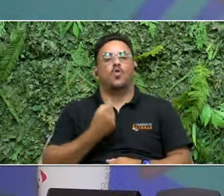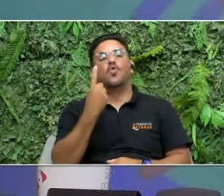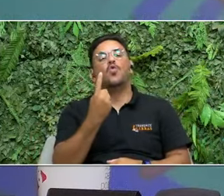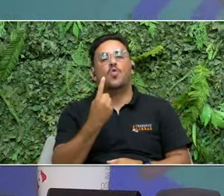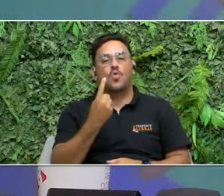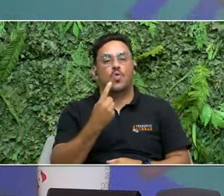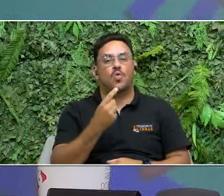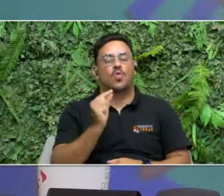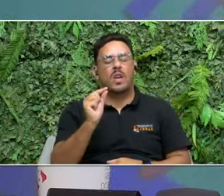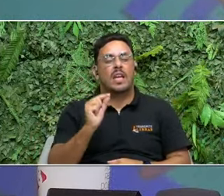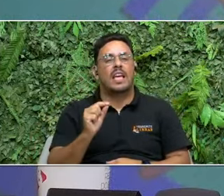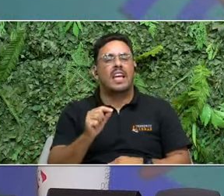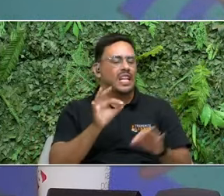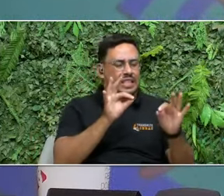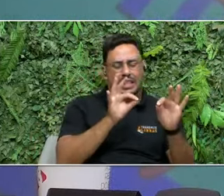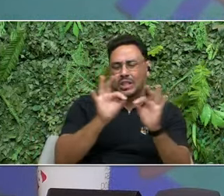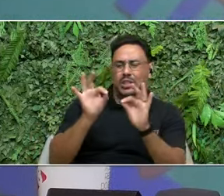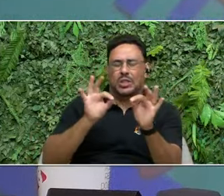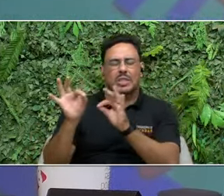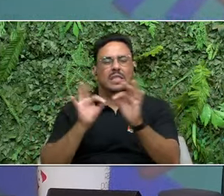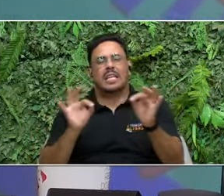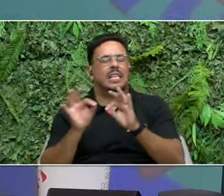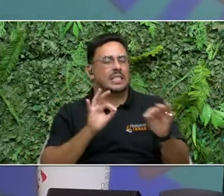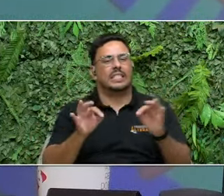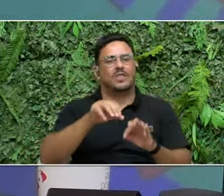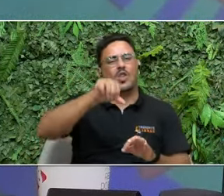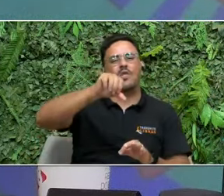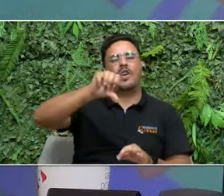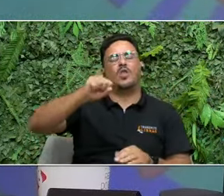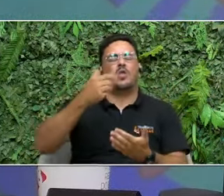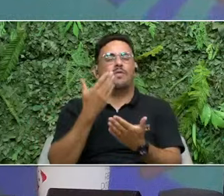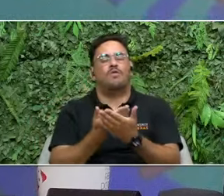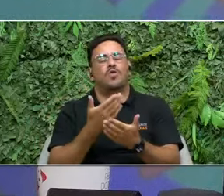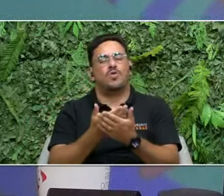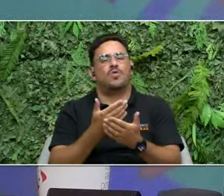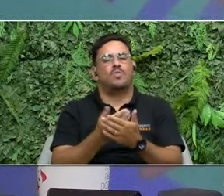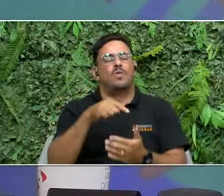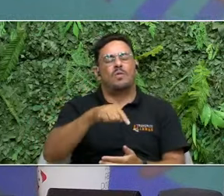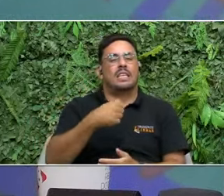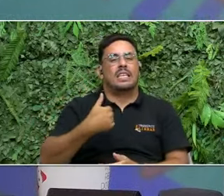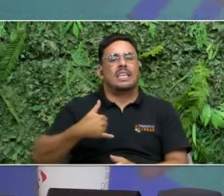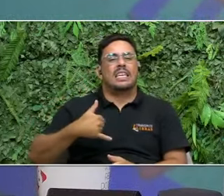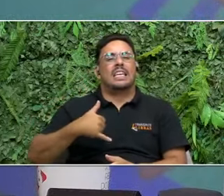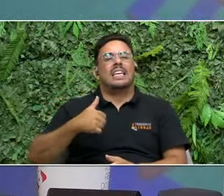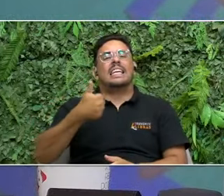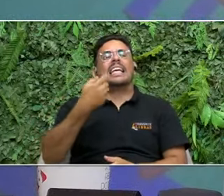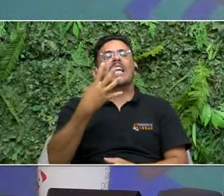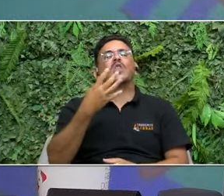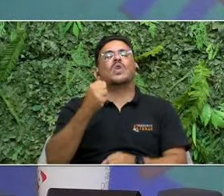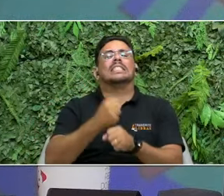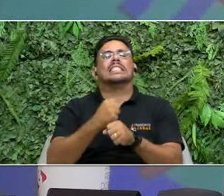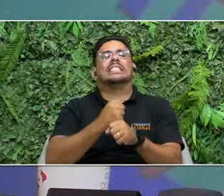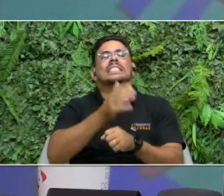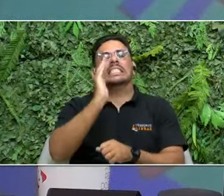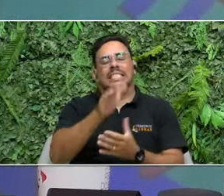cara que comanda o 98 Futebol Clube a 14 anos toda